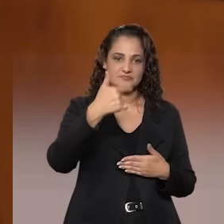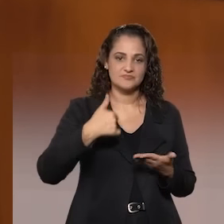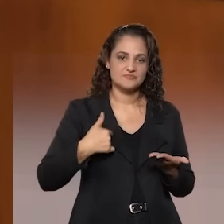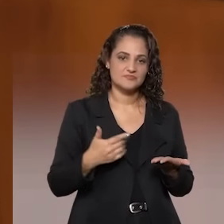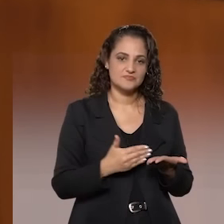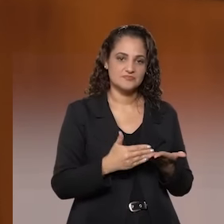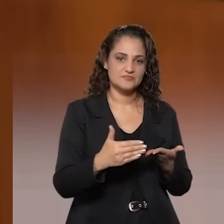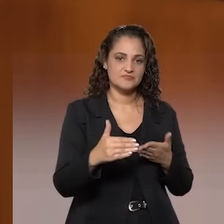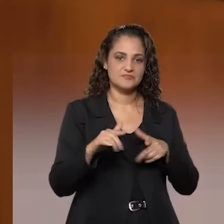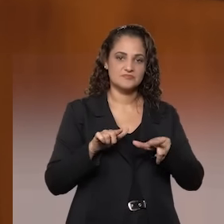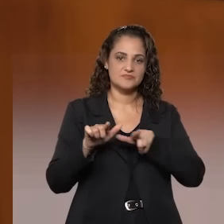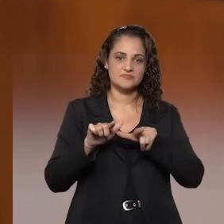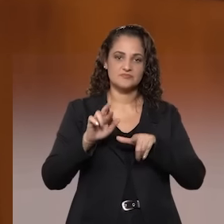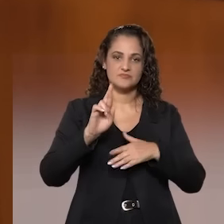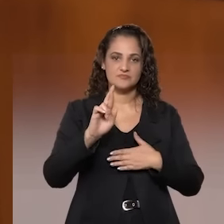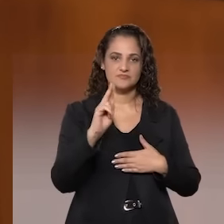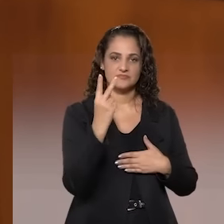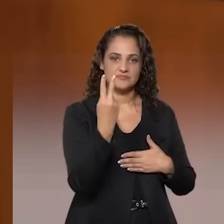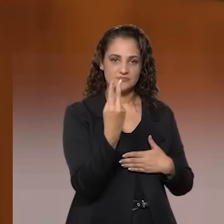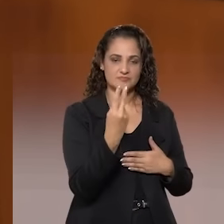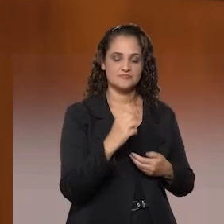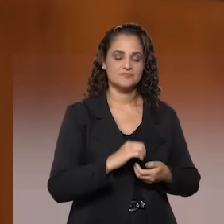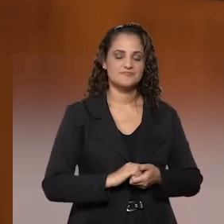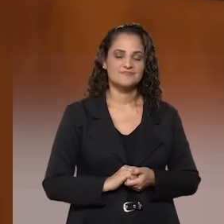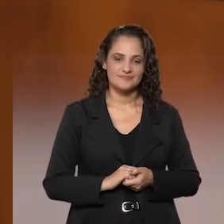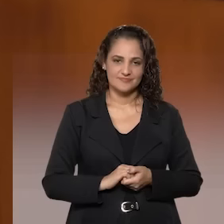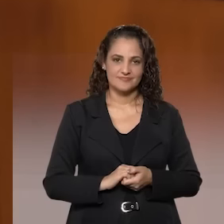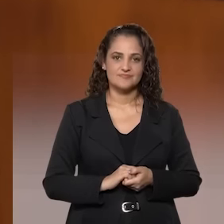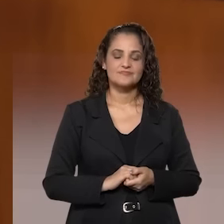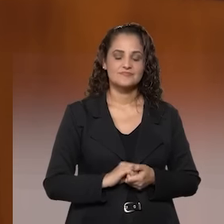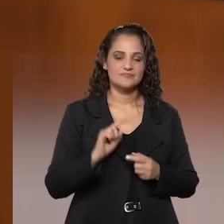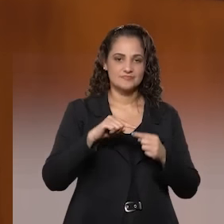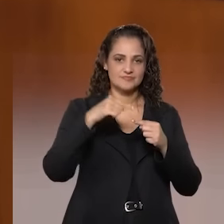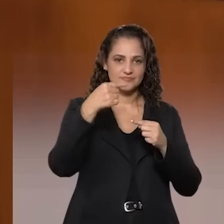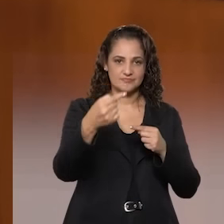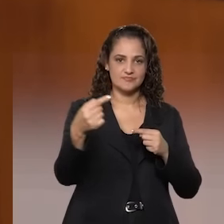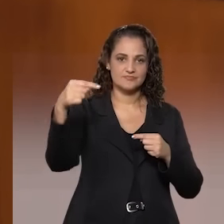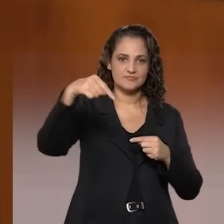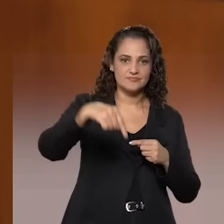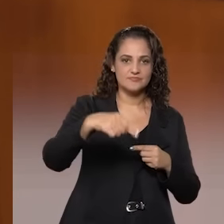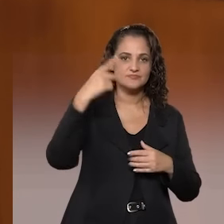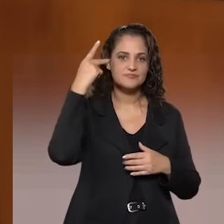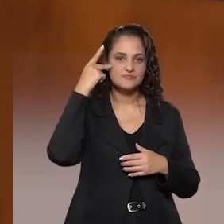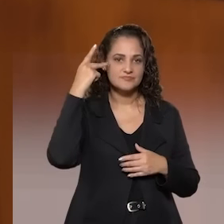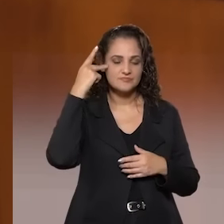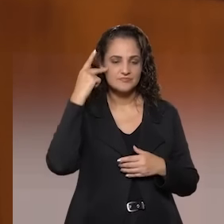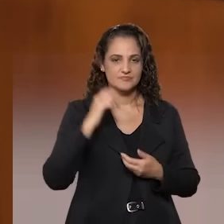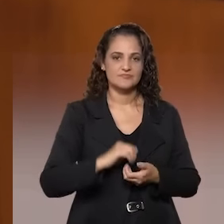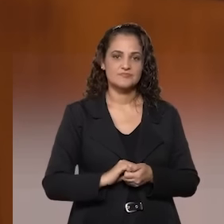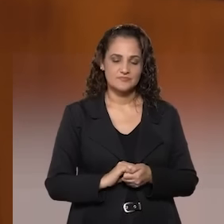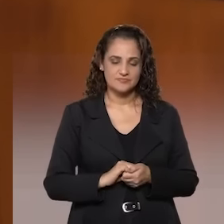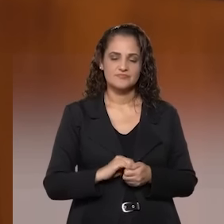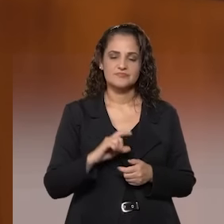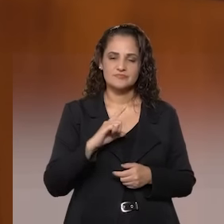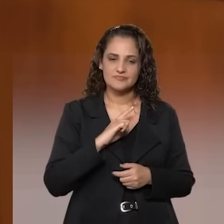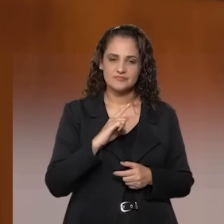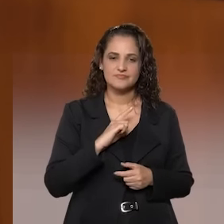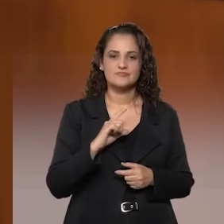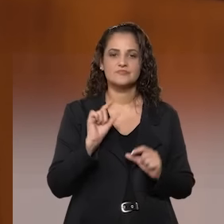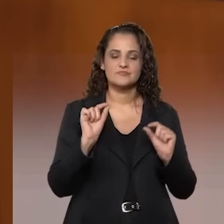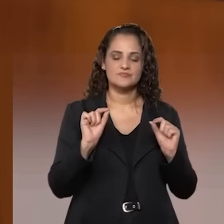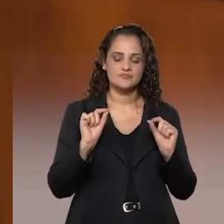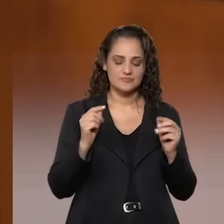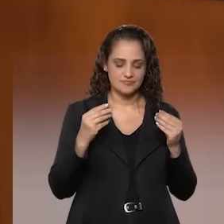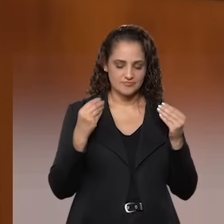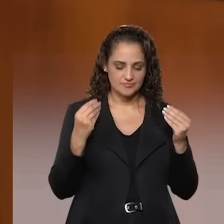São Paulo cop perucas Entre uma e outra foram quase 19 anos né até um dia que eu falei